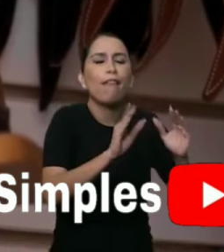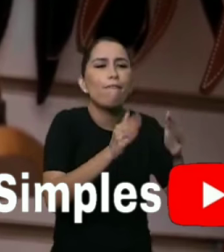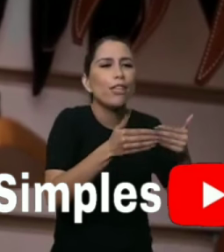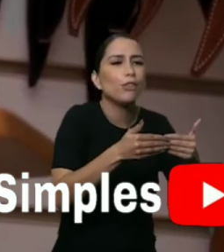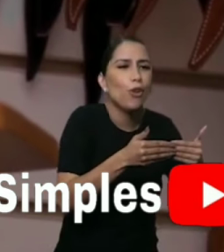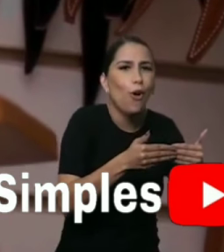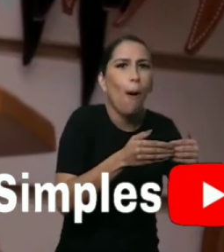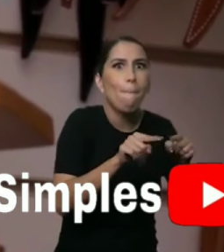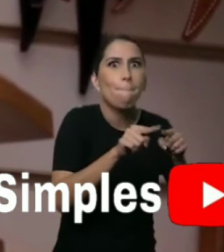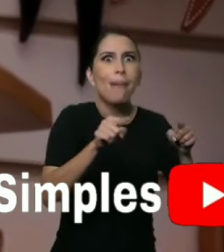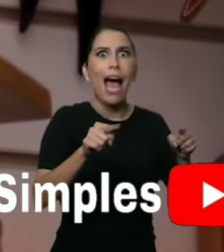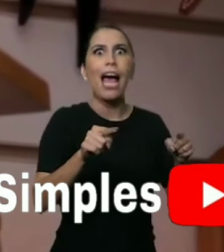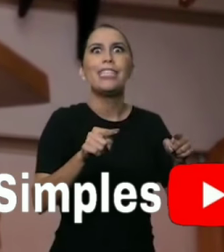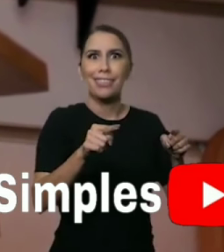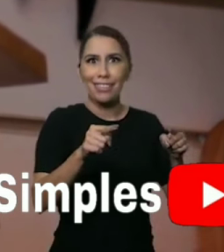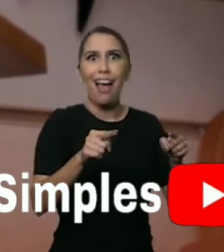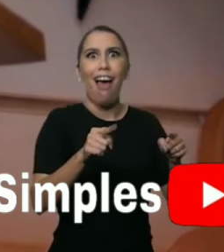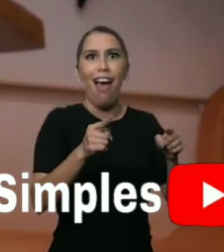trabalhar.